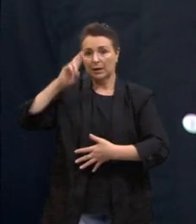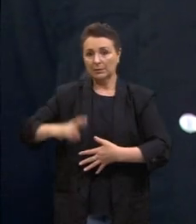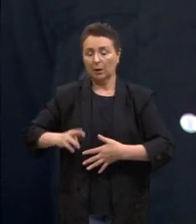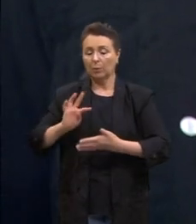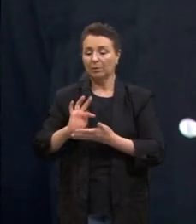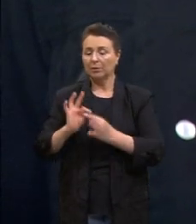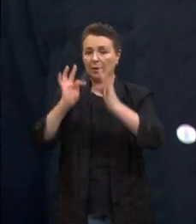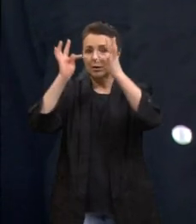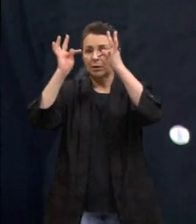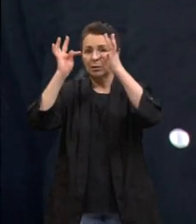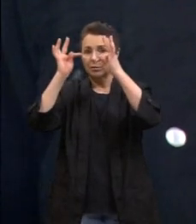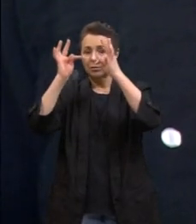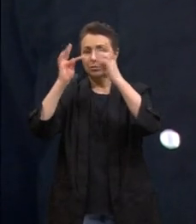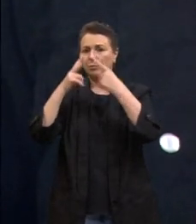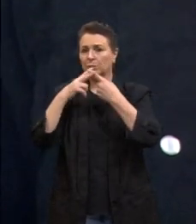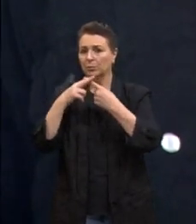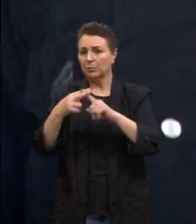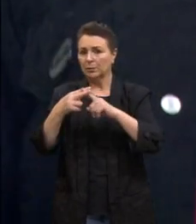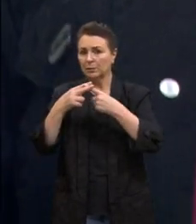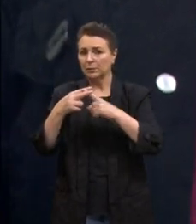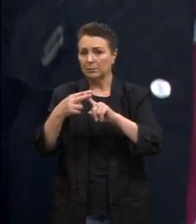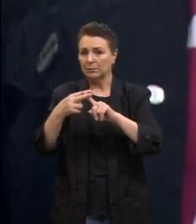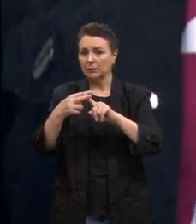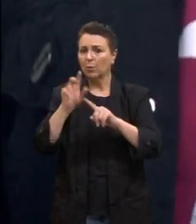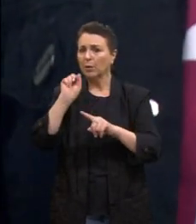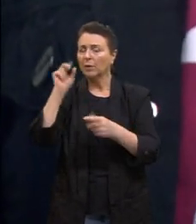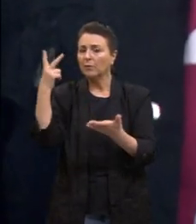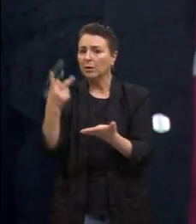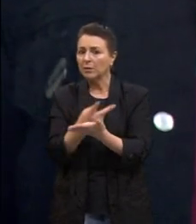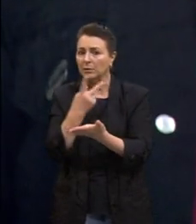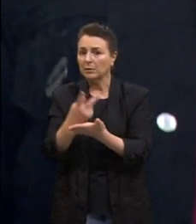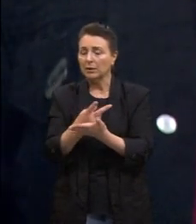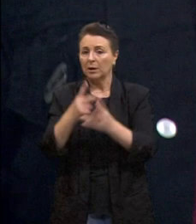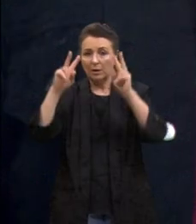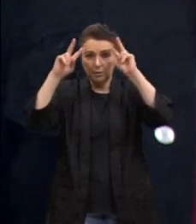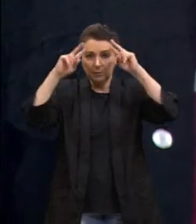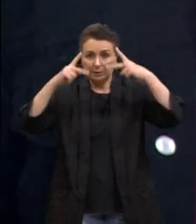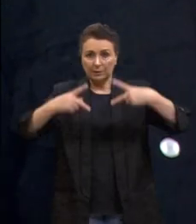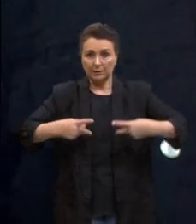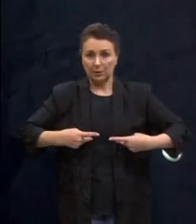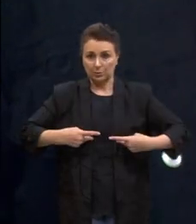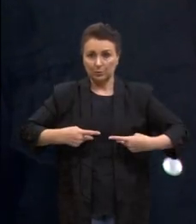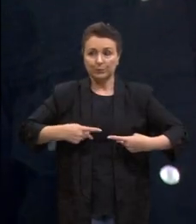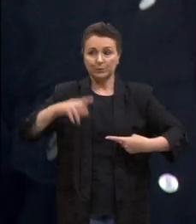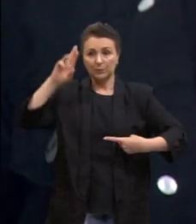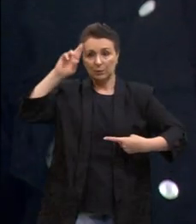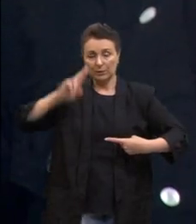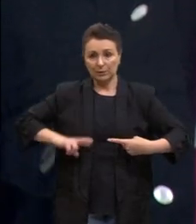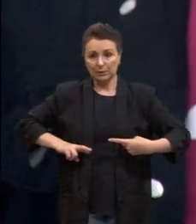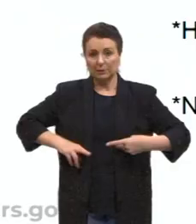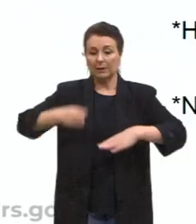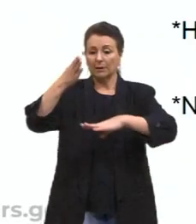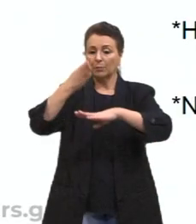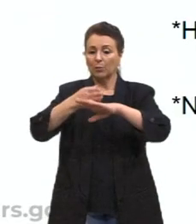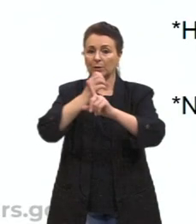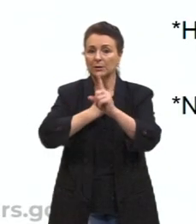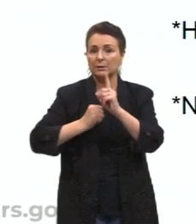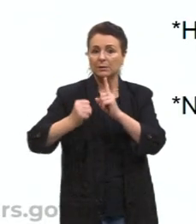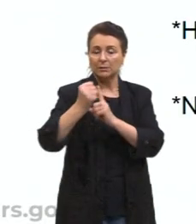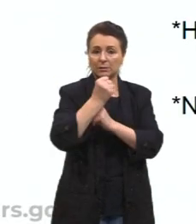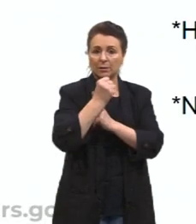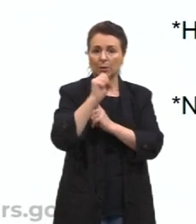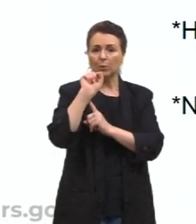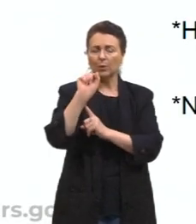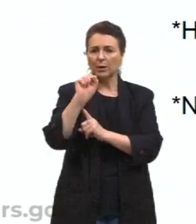que que vai acontecer com a razão técnico instrumental o ser humano né através da Razão dessa modernização social que que você ama não faz